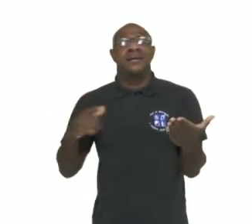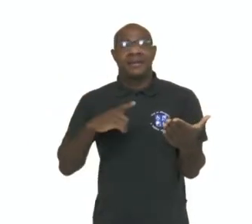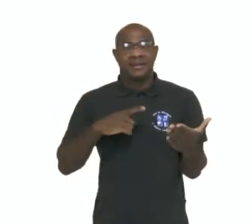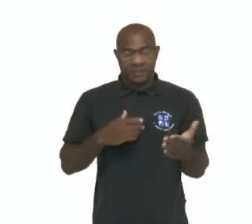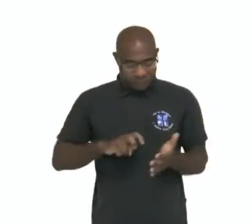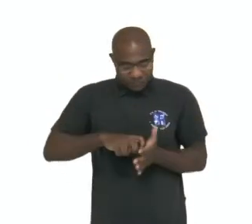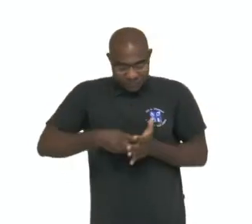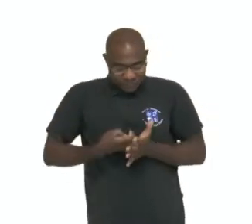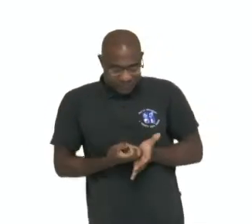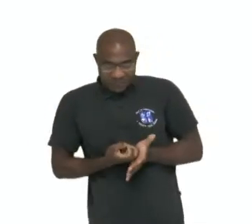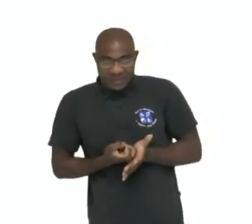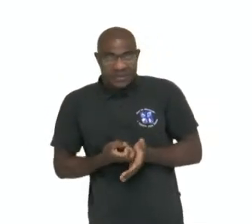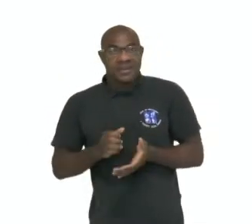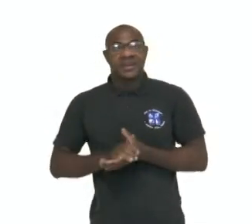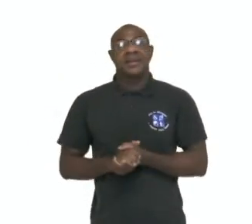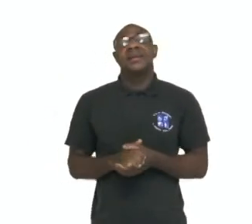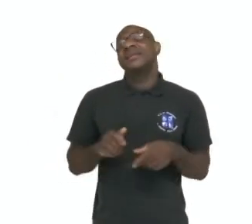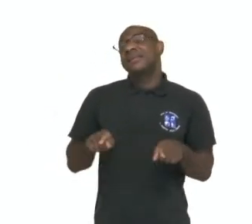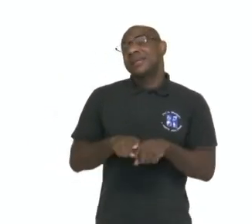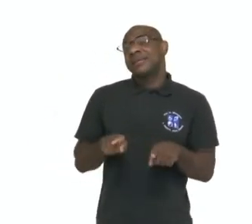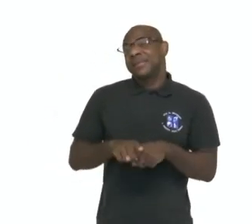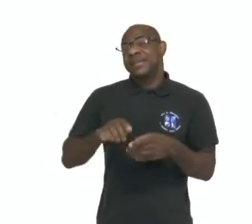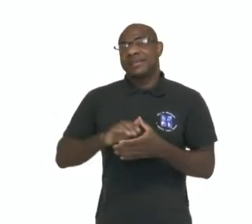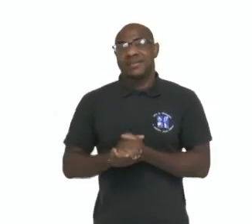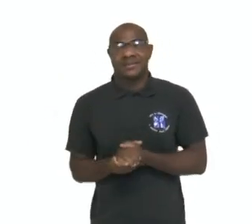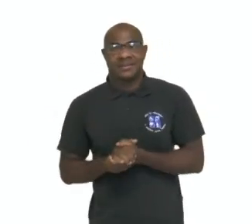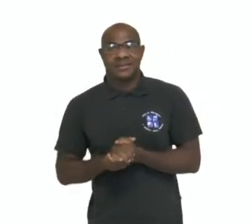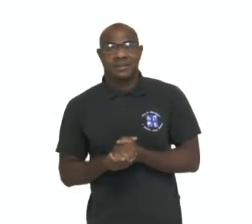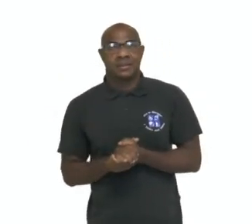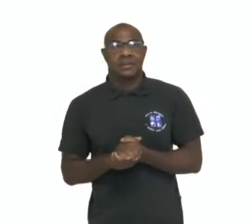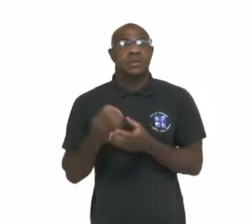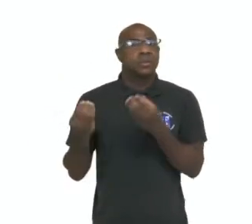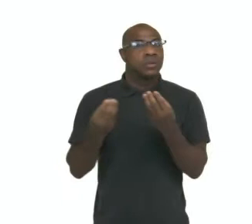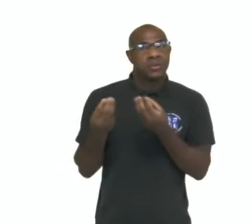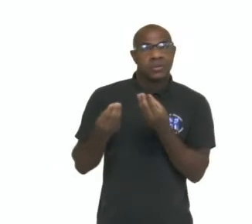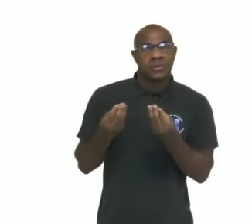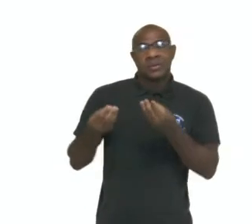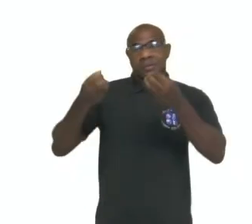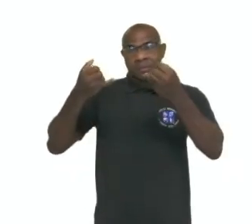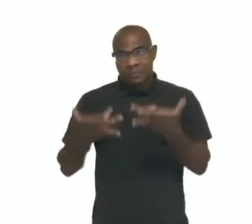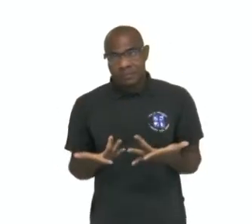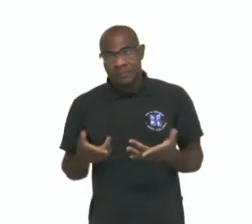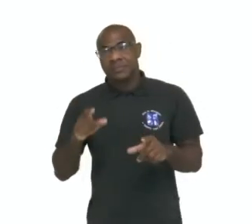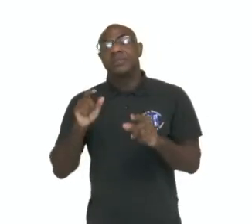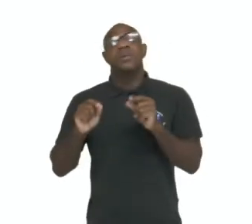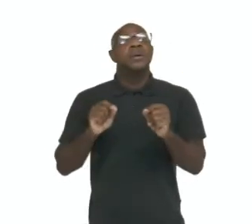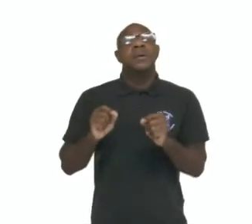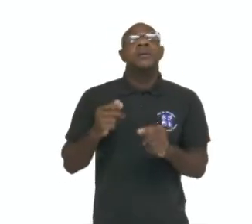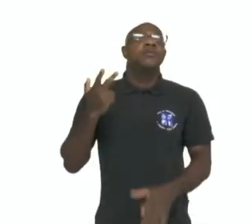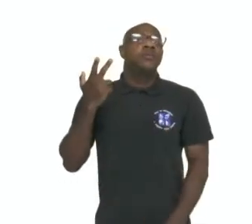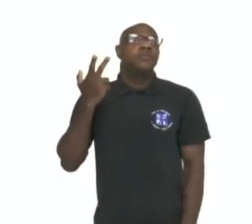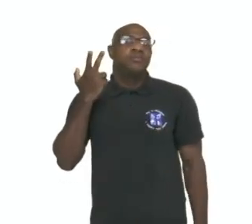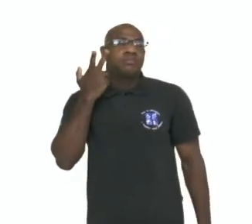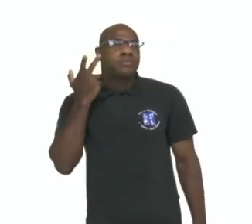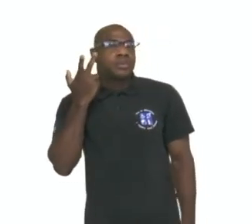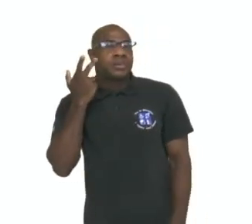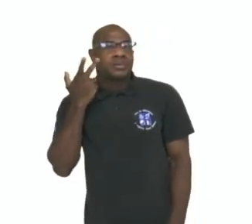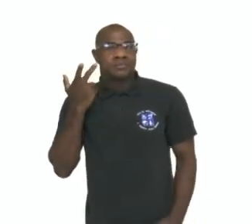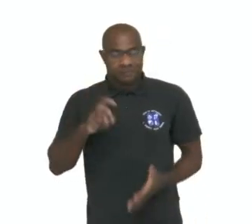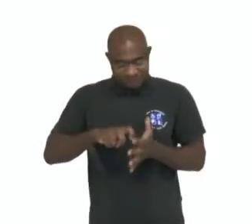Resulta também em aborto espontâneo ou malformações graves ao